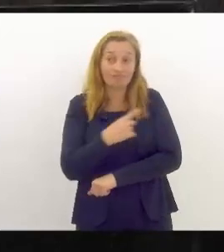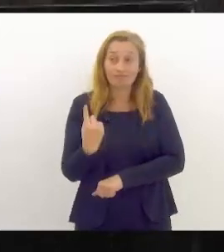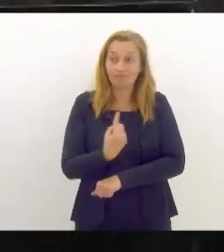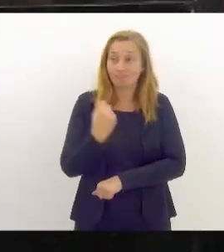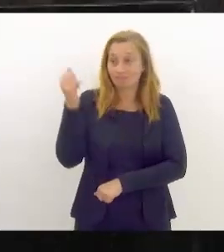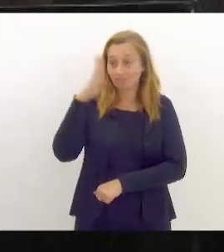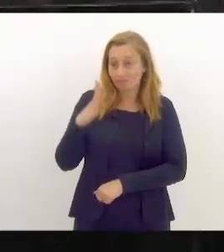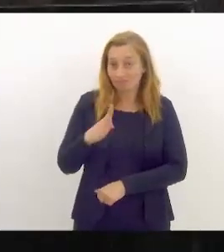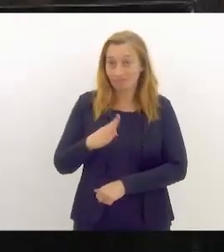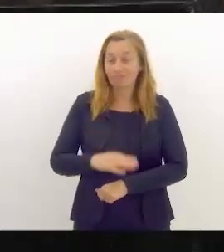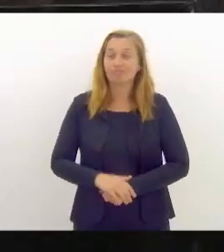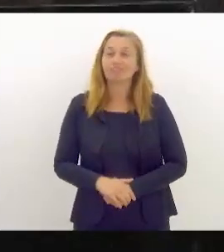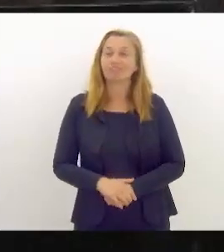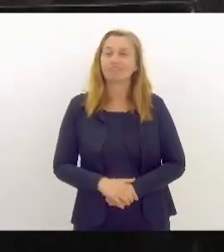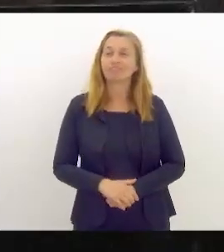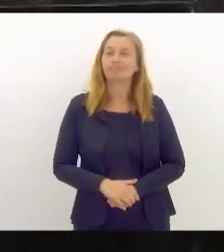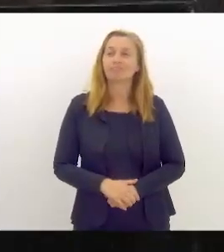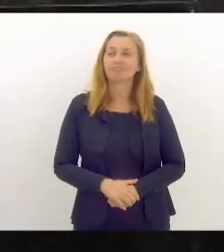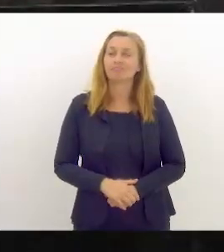Brasil